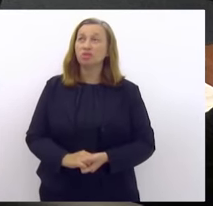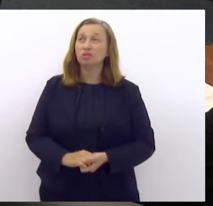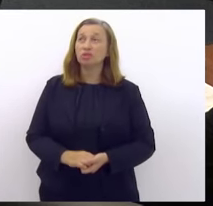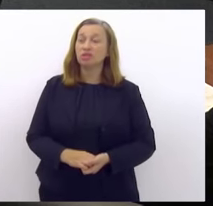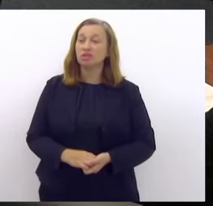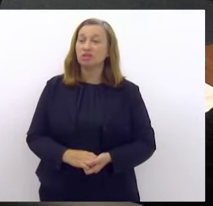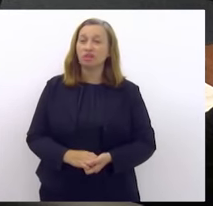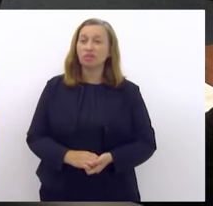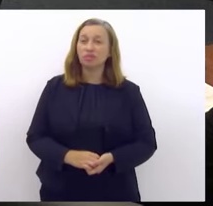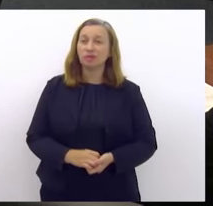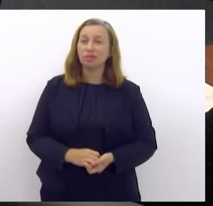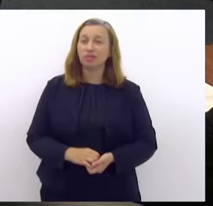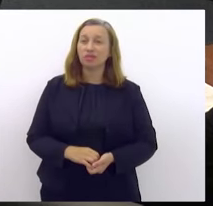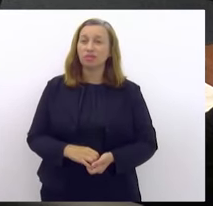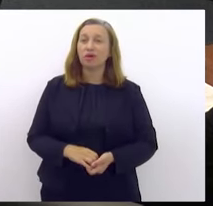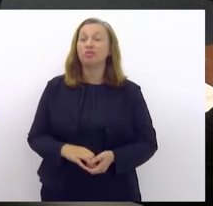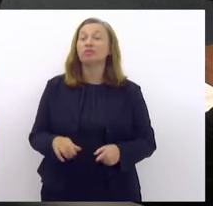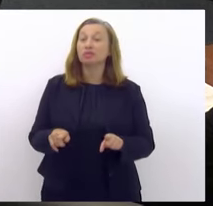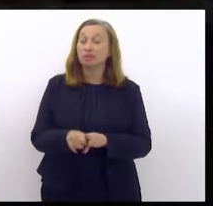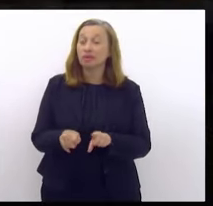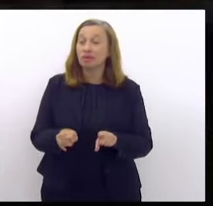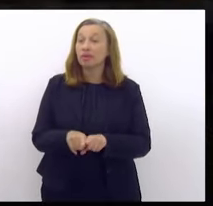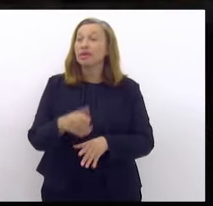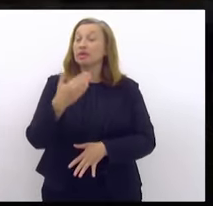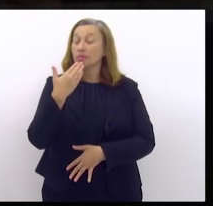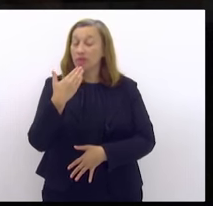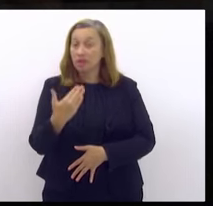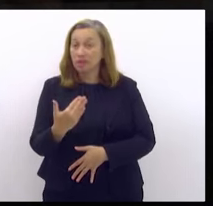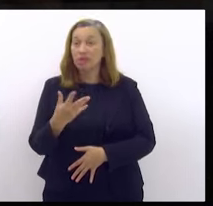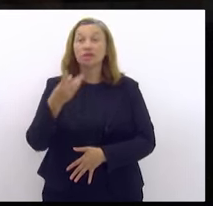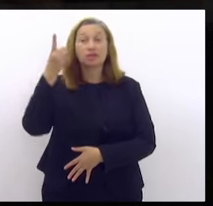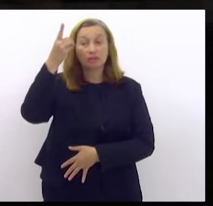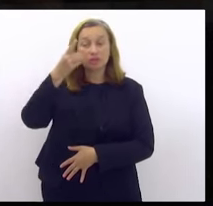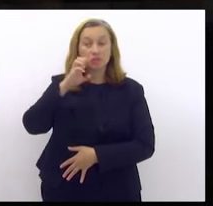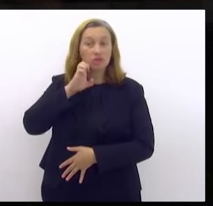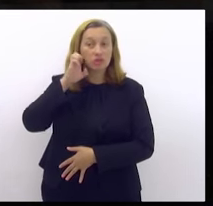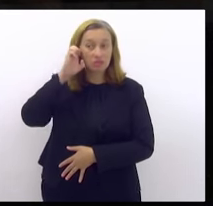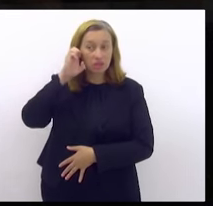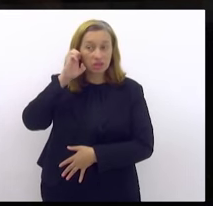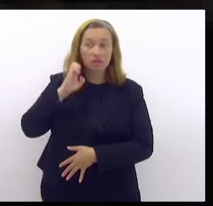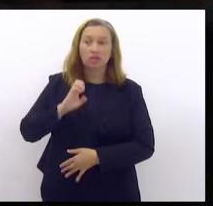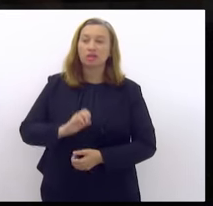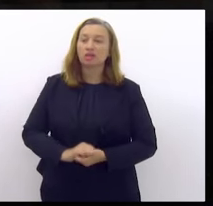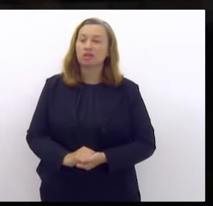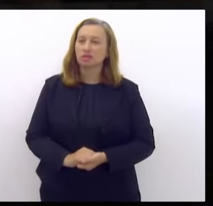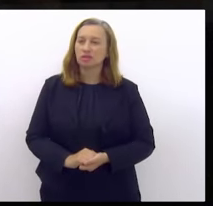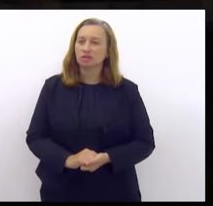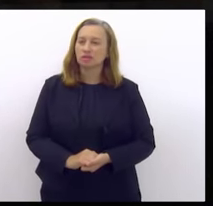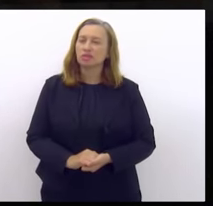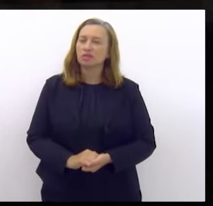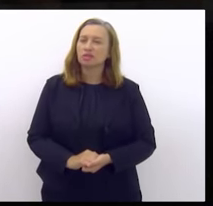Como também tinha sugerido, deputada Élica Takimoto, que